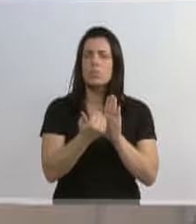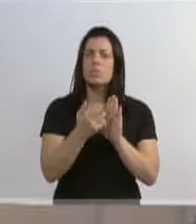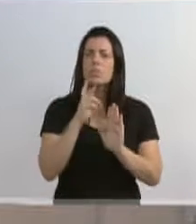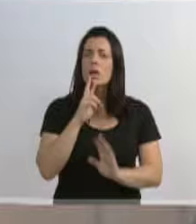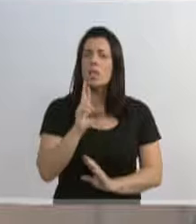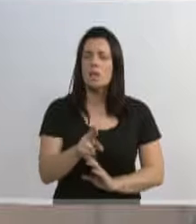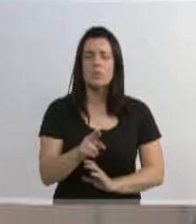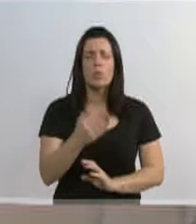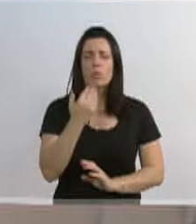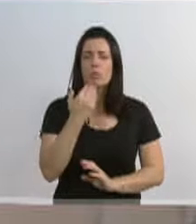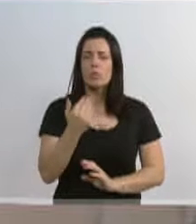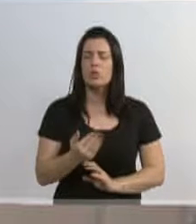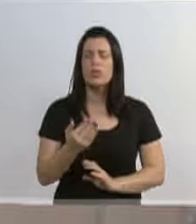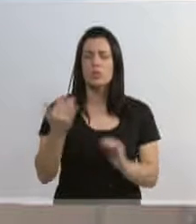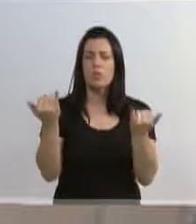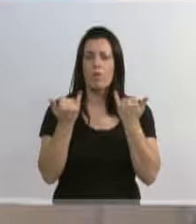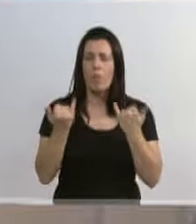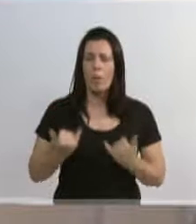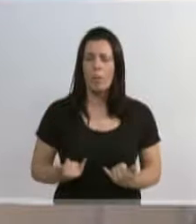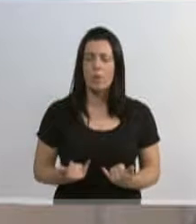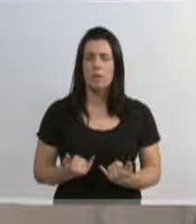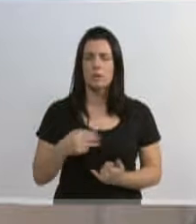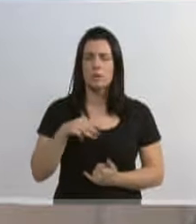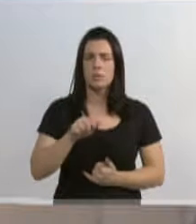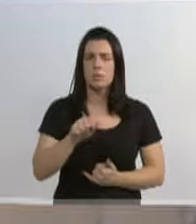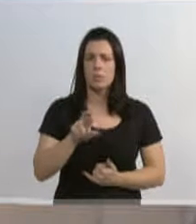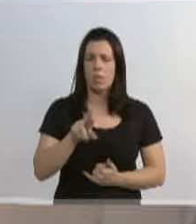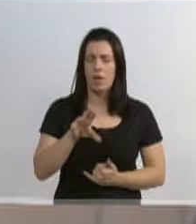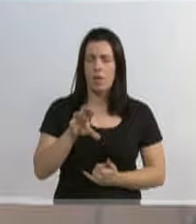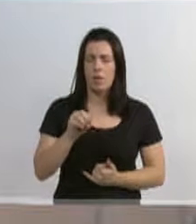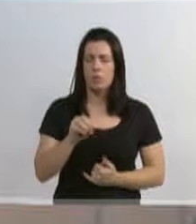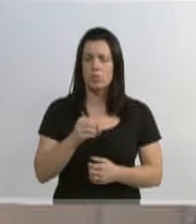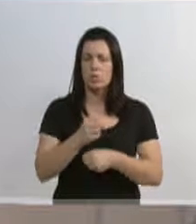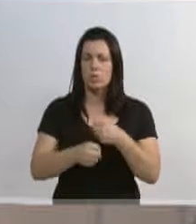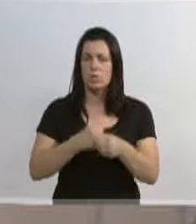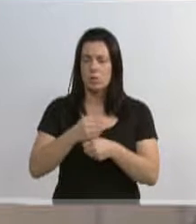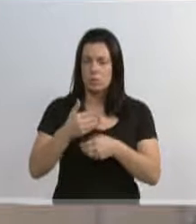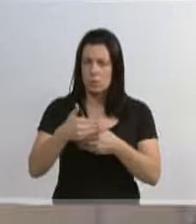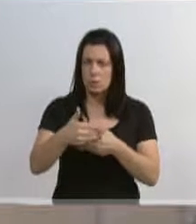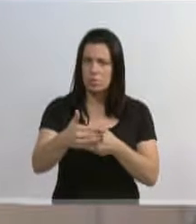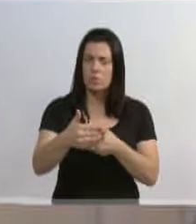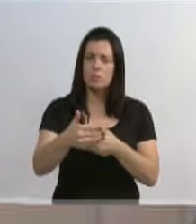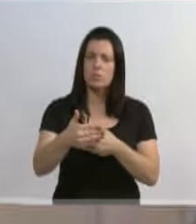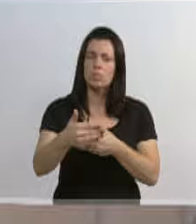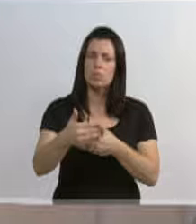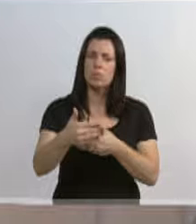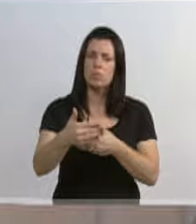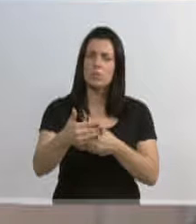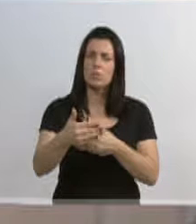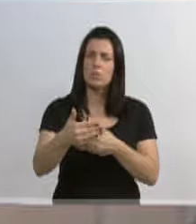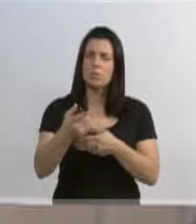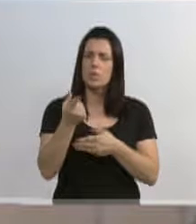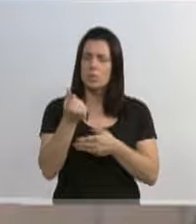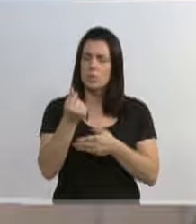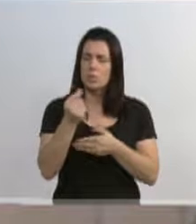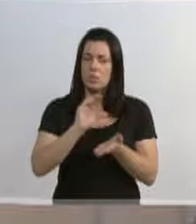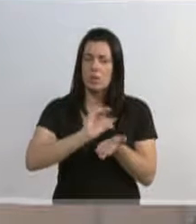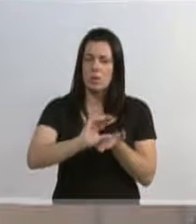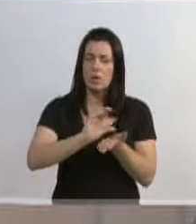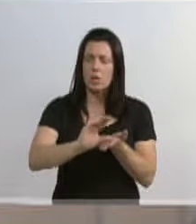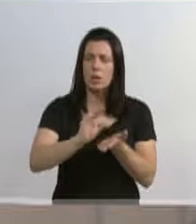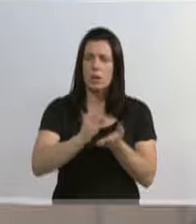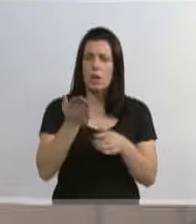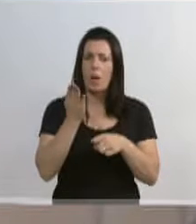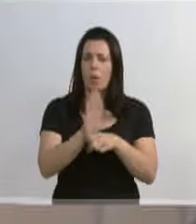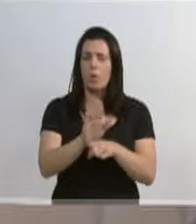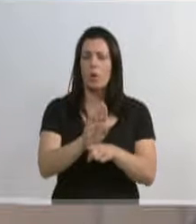ao seguinte pedido de informação. Em março de 2017, foi anunciado um repasse em forma de apoio ao